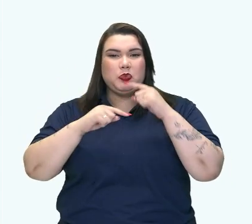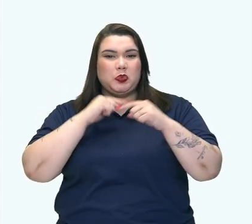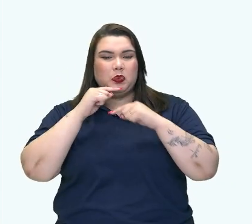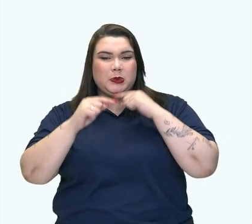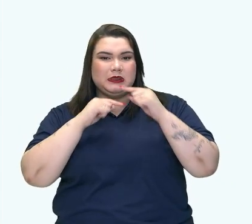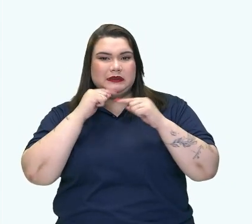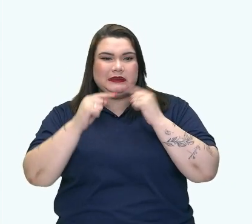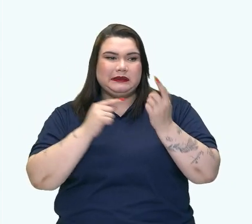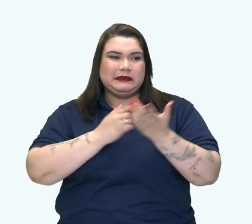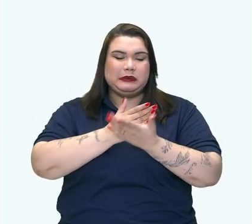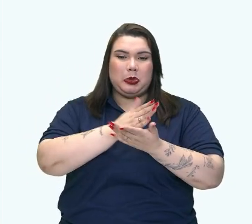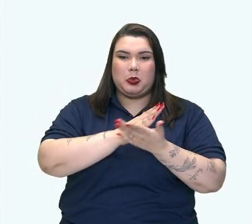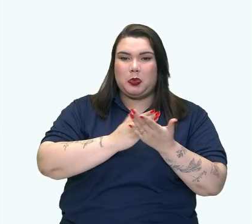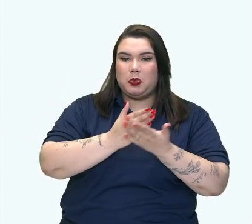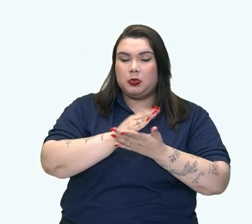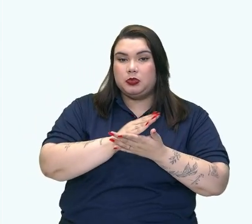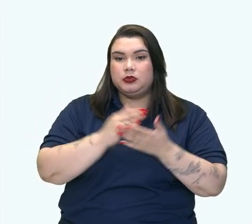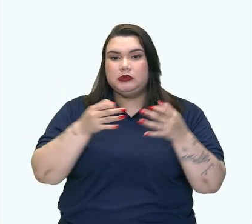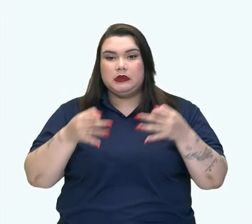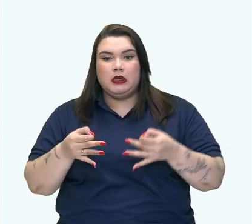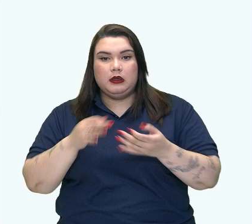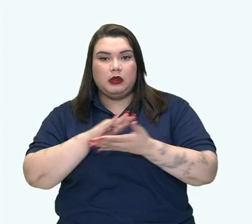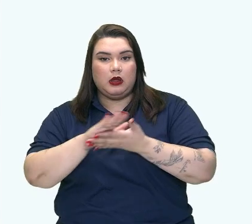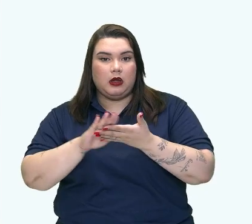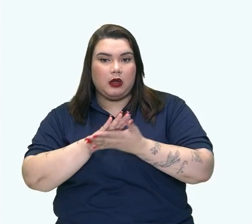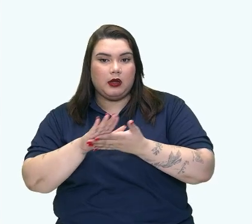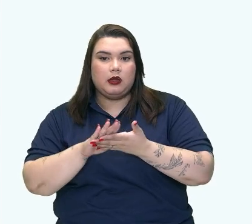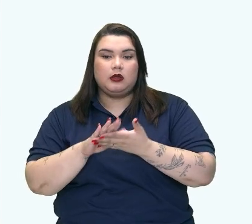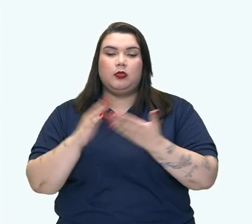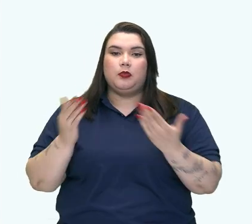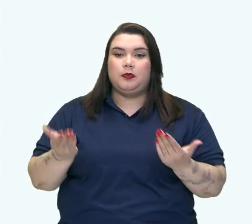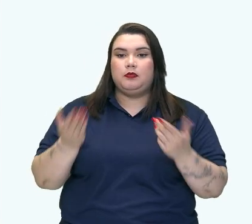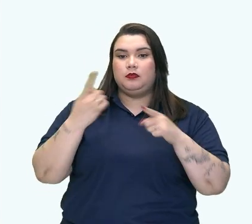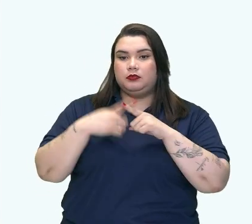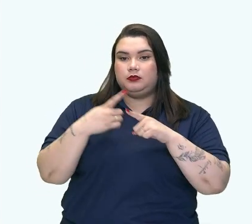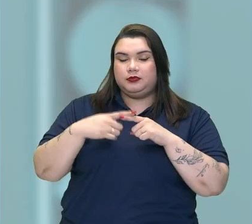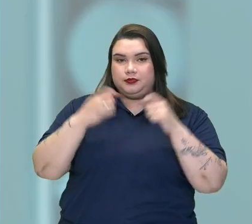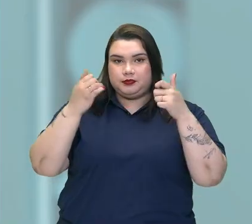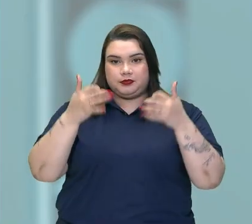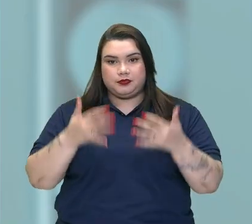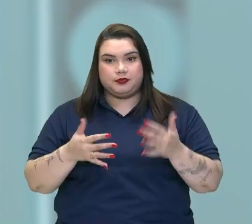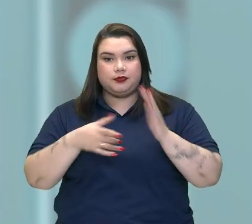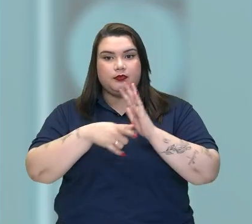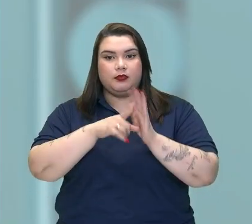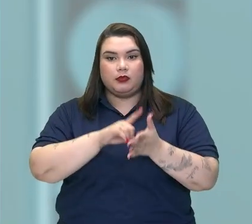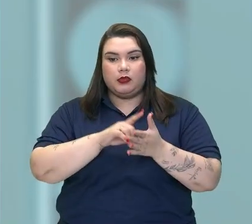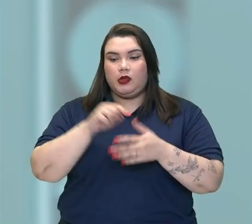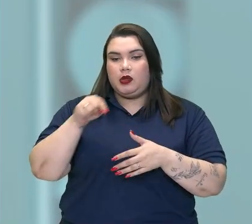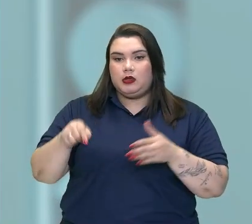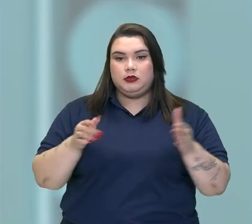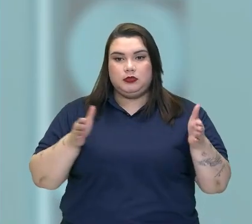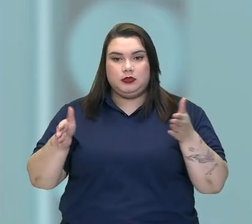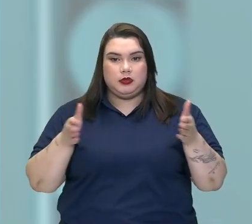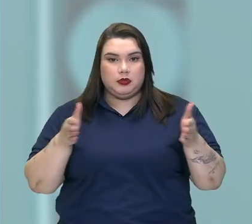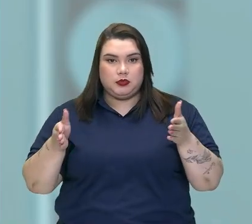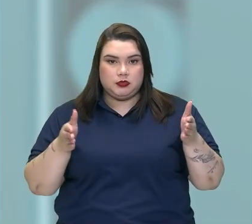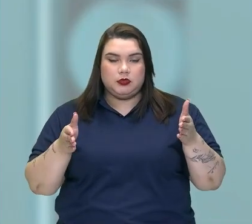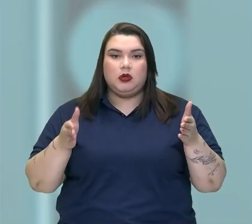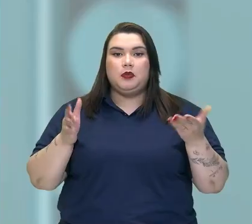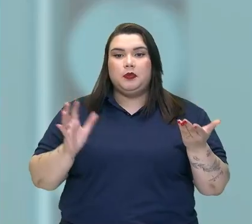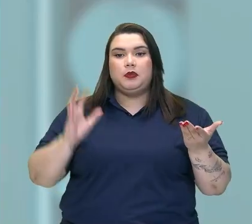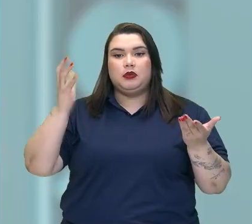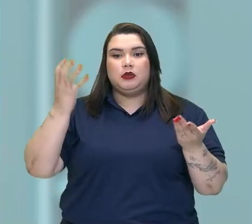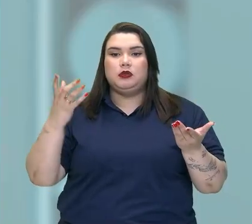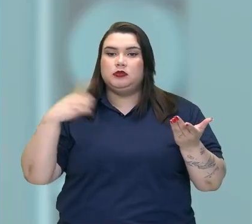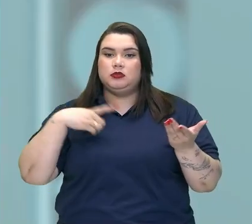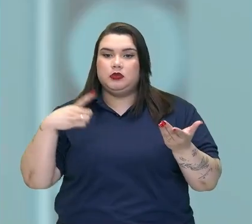em dúvidas e incertezas, justamente porque, como eu havia falado, devido a esse período de repressão, vão